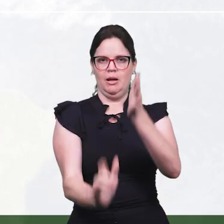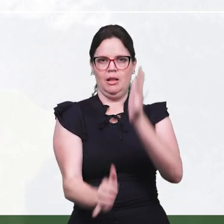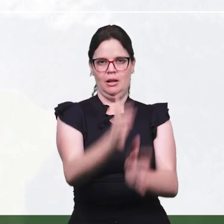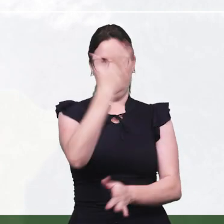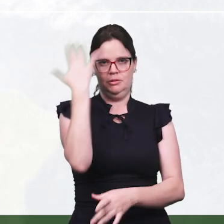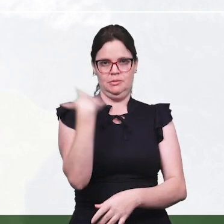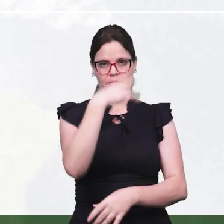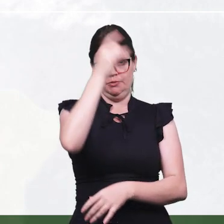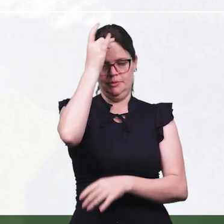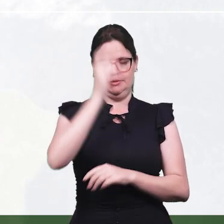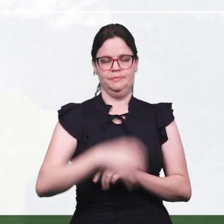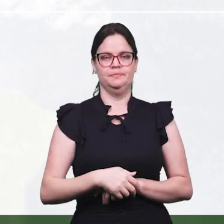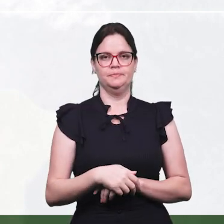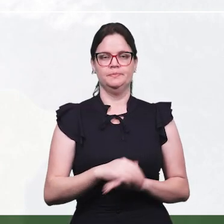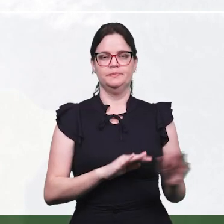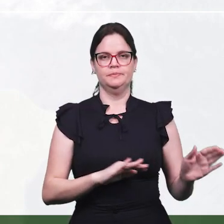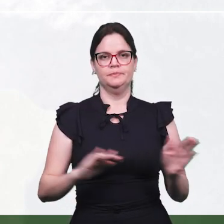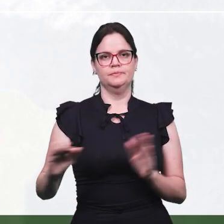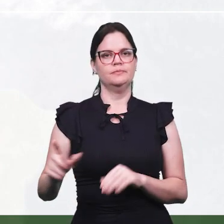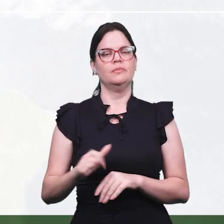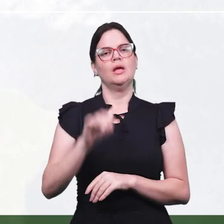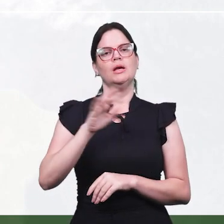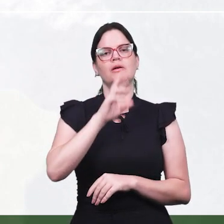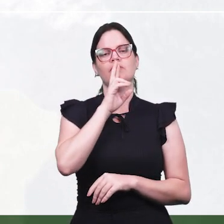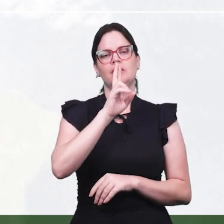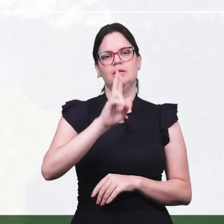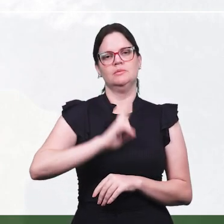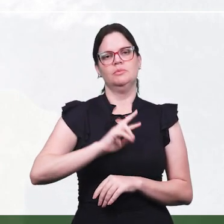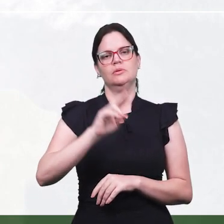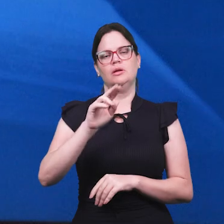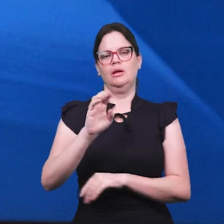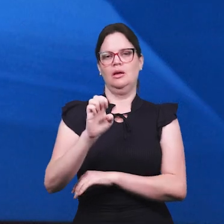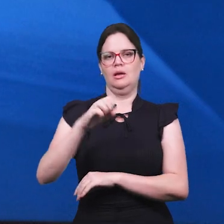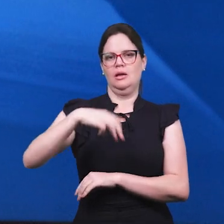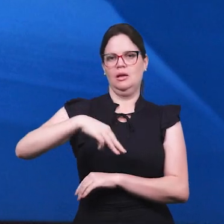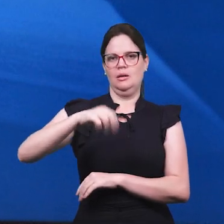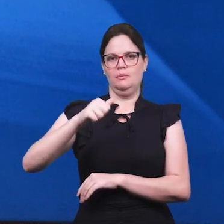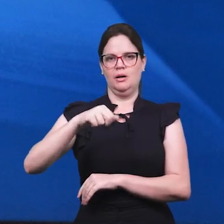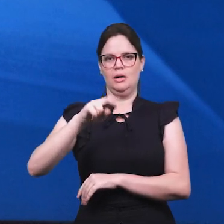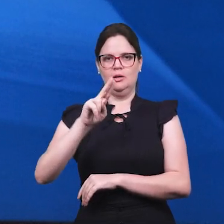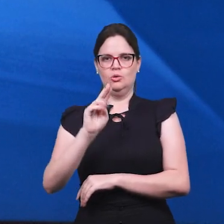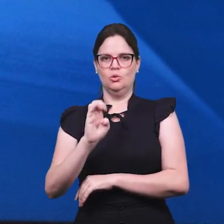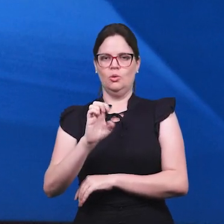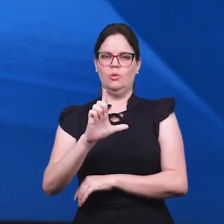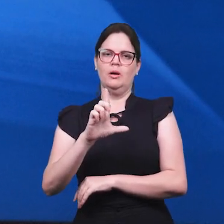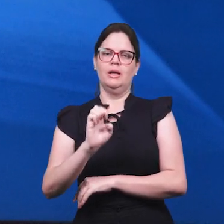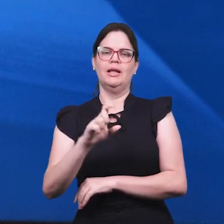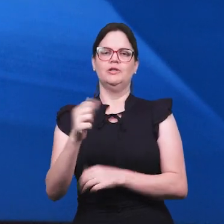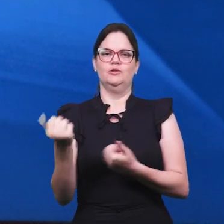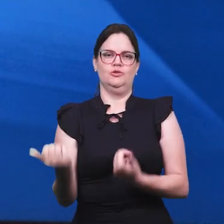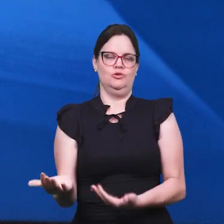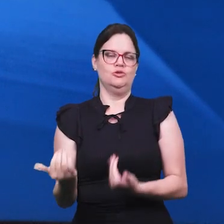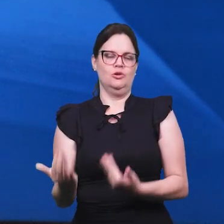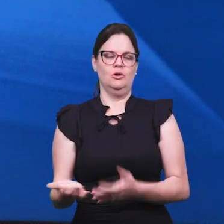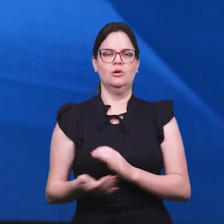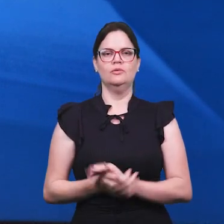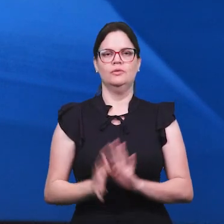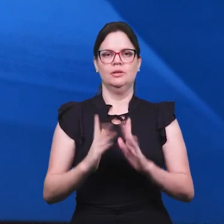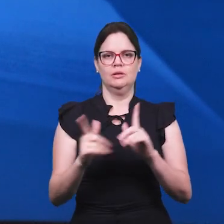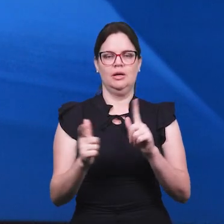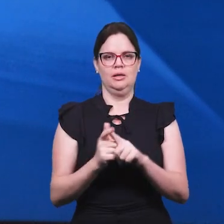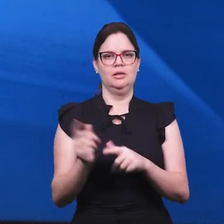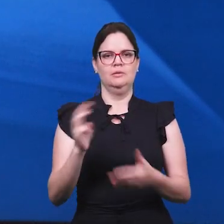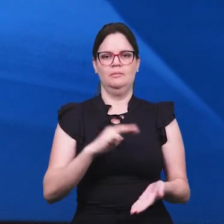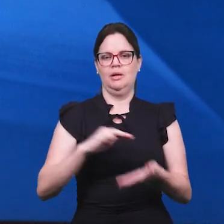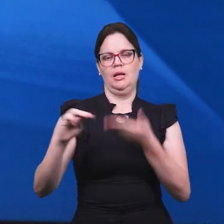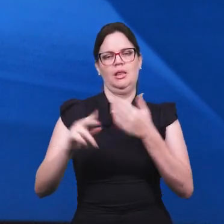do Espírito Santo? Vamos ver essa relação. Quem vai nos falar é a Emanuele Santos. Ela é jovem,